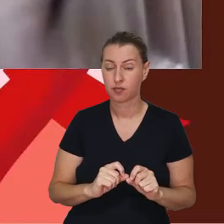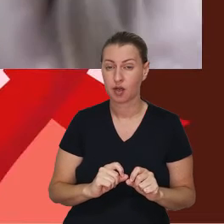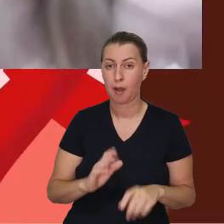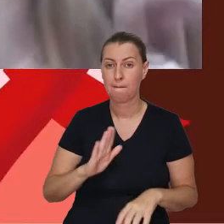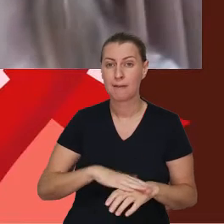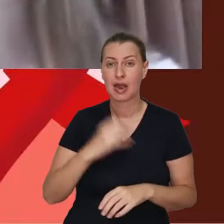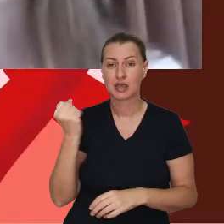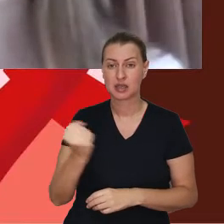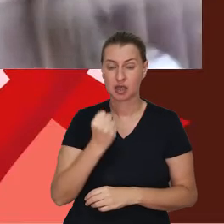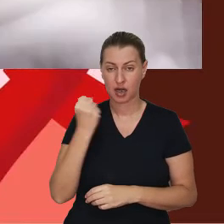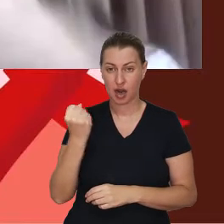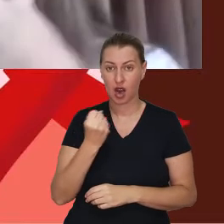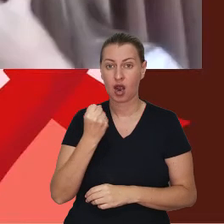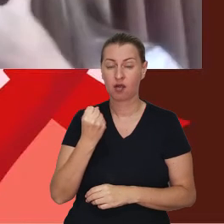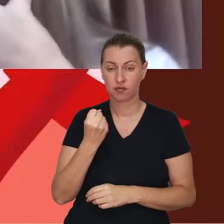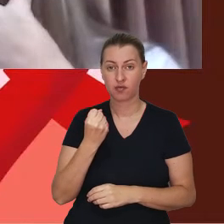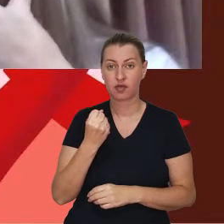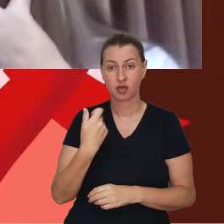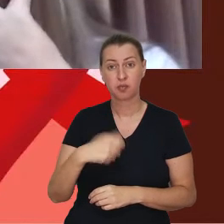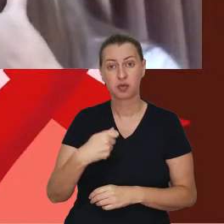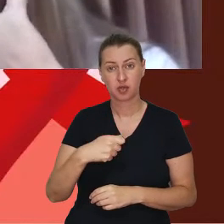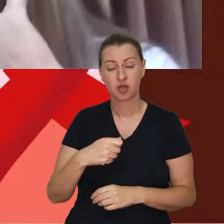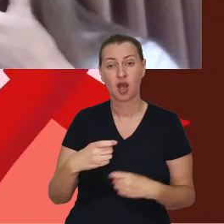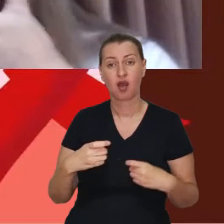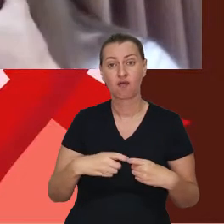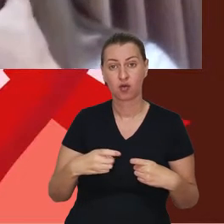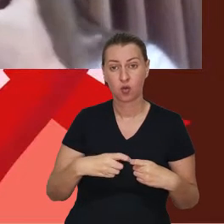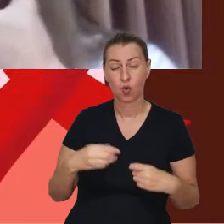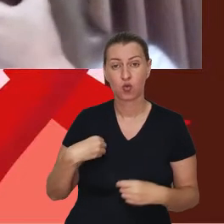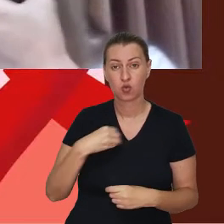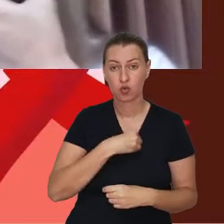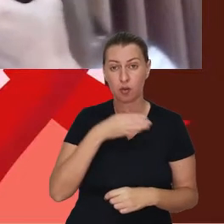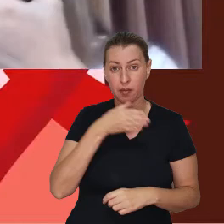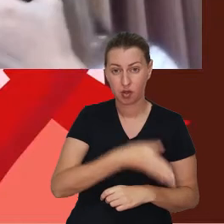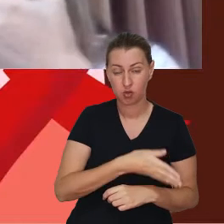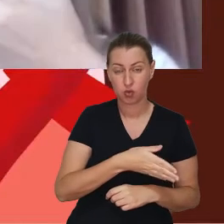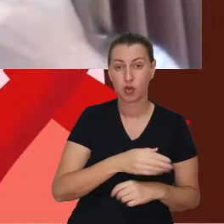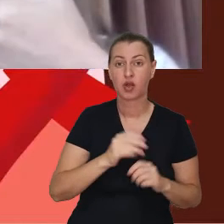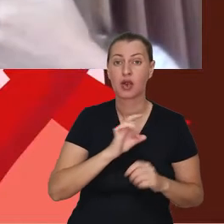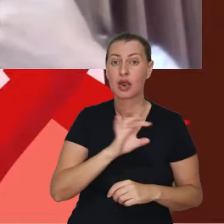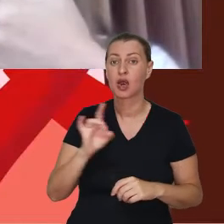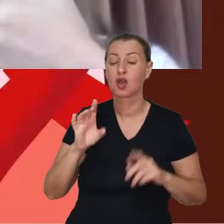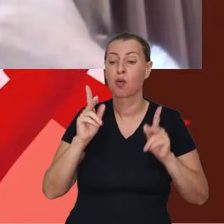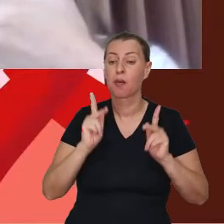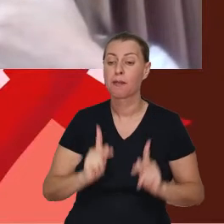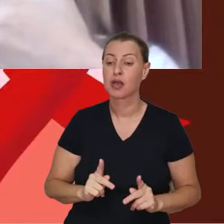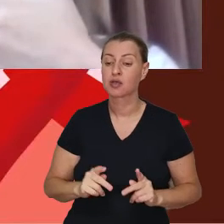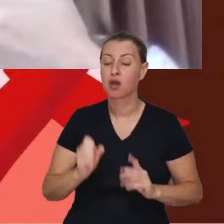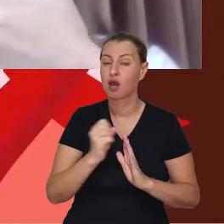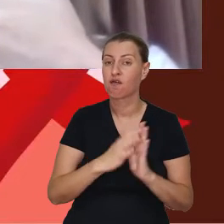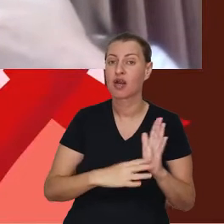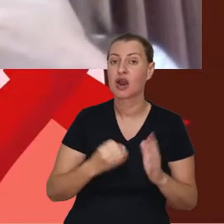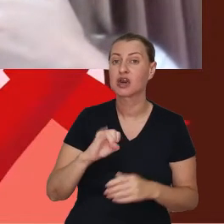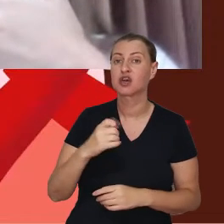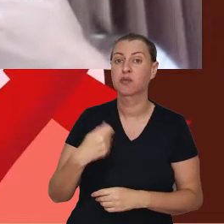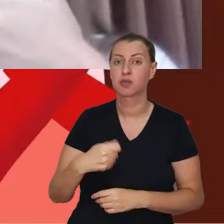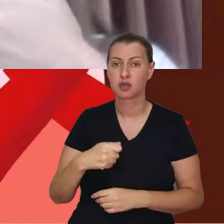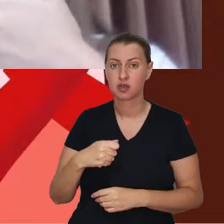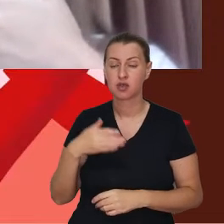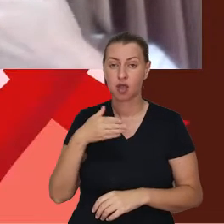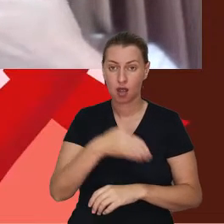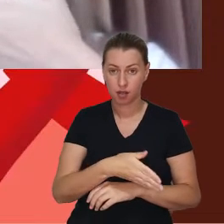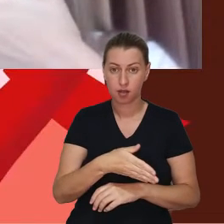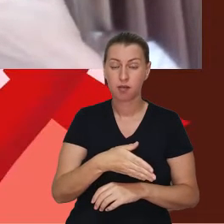mais graves e que necessitavam mesmo de consulta. Cada caso era avaliado para identificar a real necessidade de comparecer